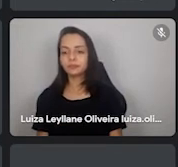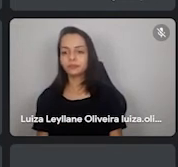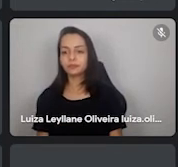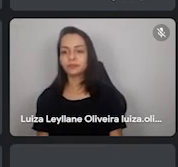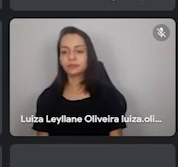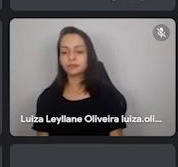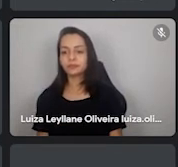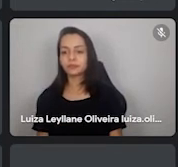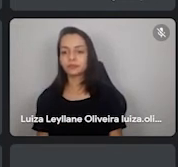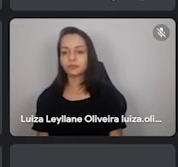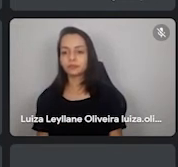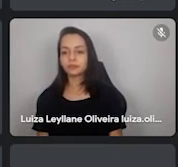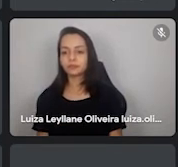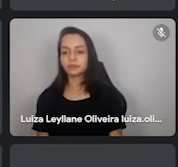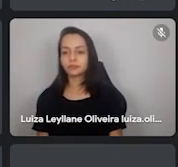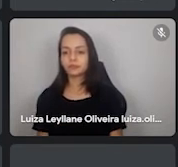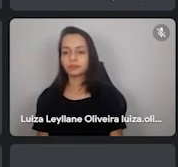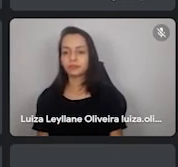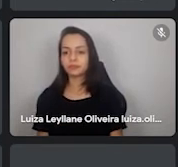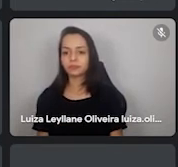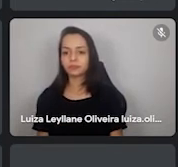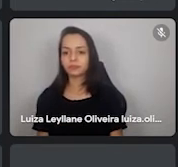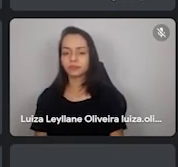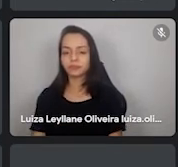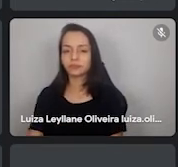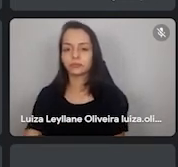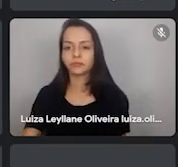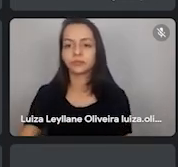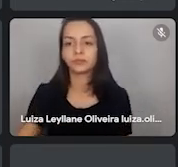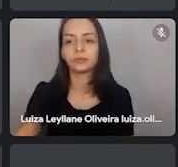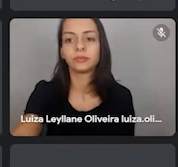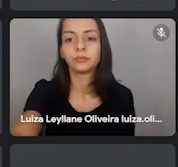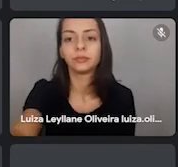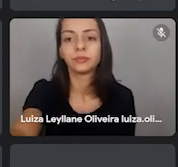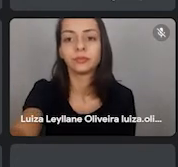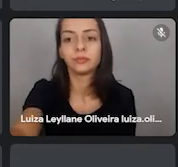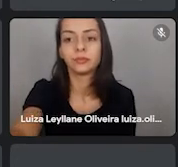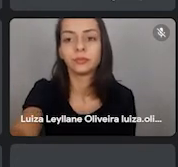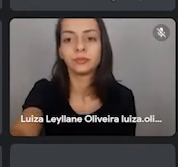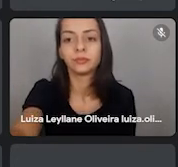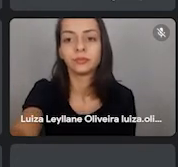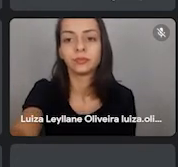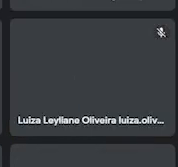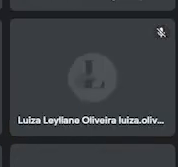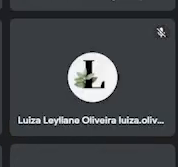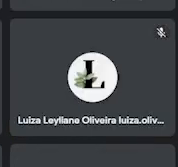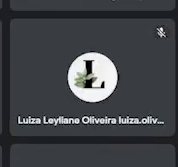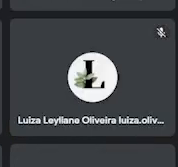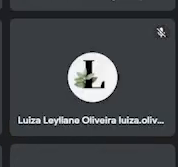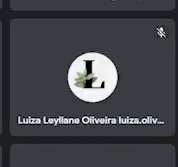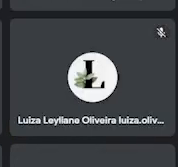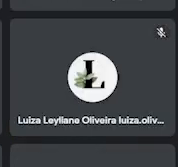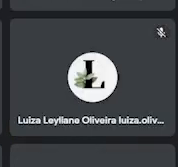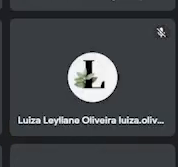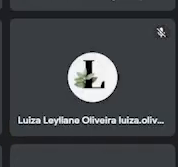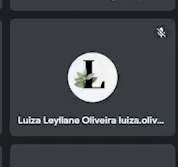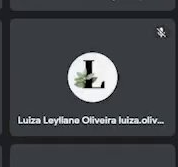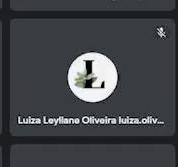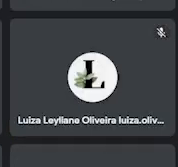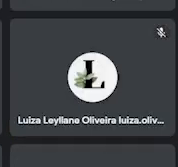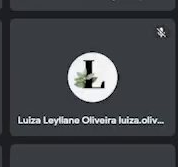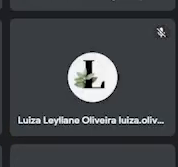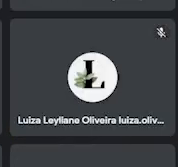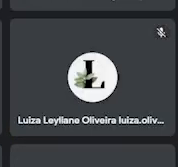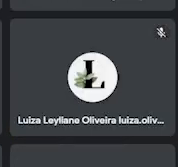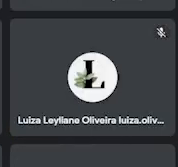a pessoa vai fazer uma manutenção, o que acontece? Eu vou fazer uma